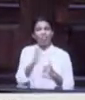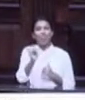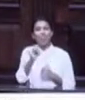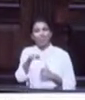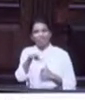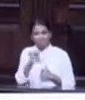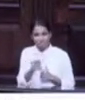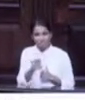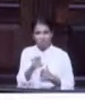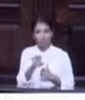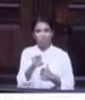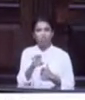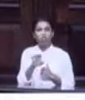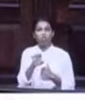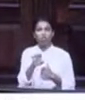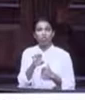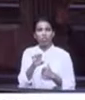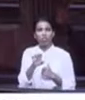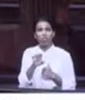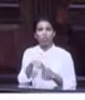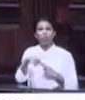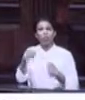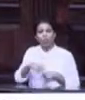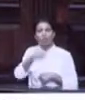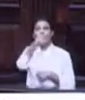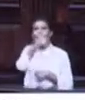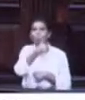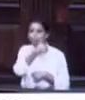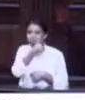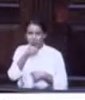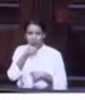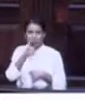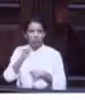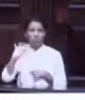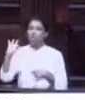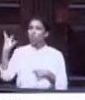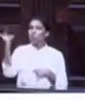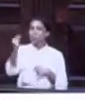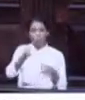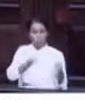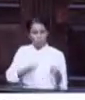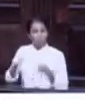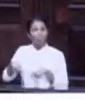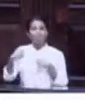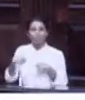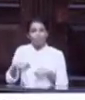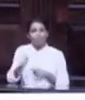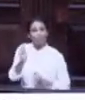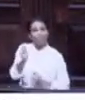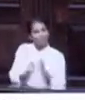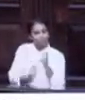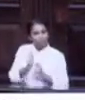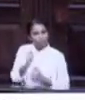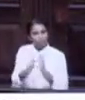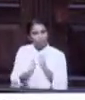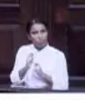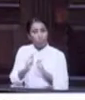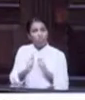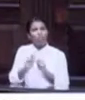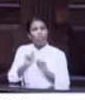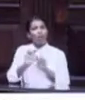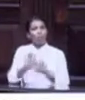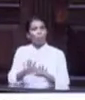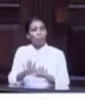crise, exija-se sacrifício de todos os poderes. Mas não acho que isso